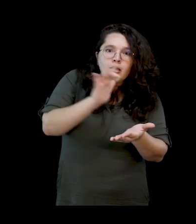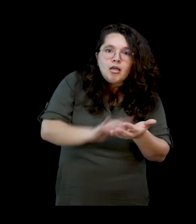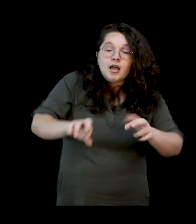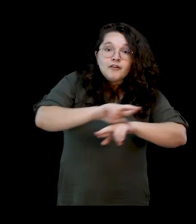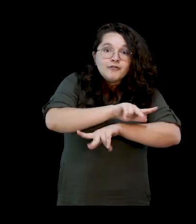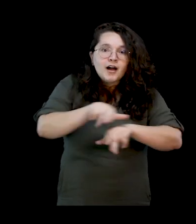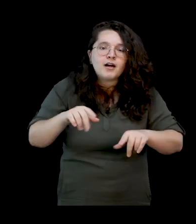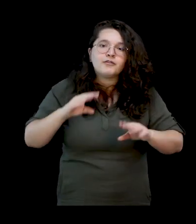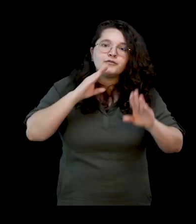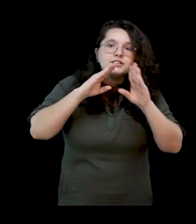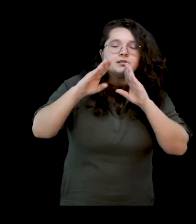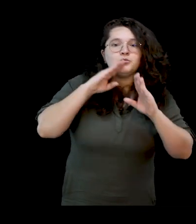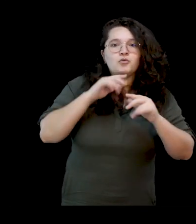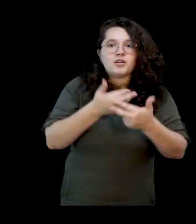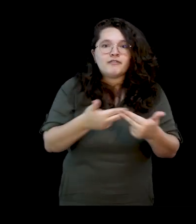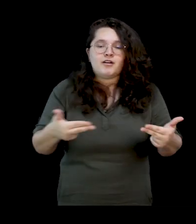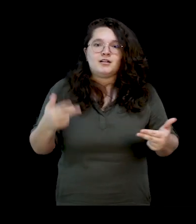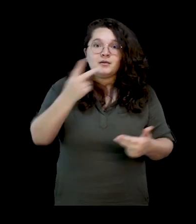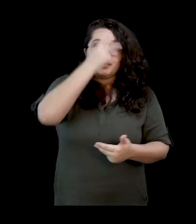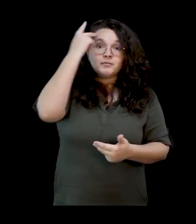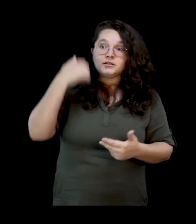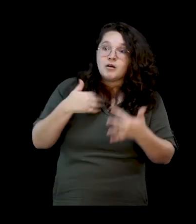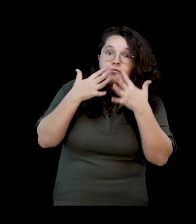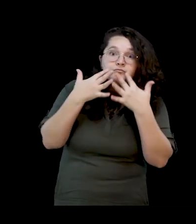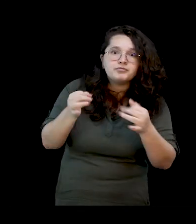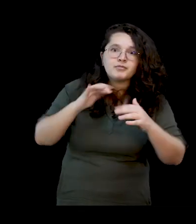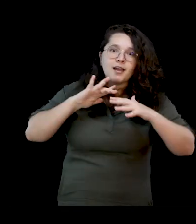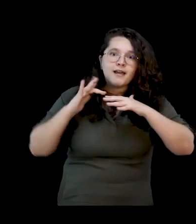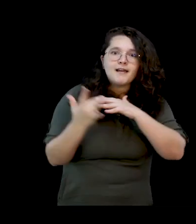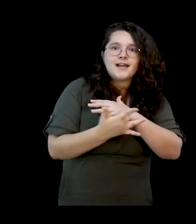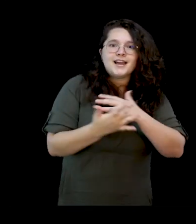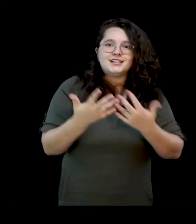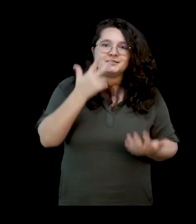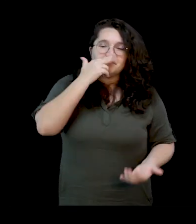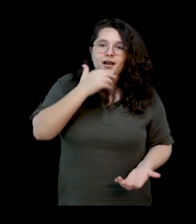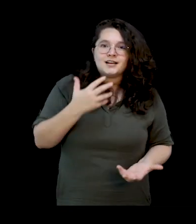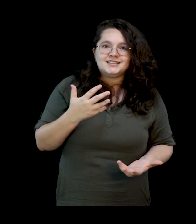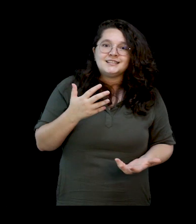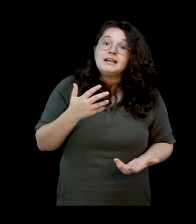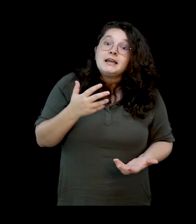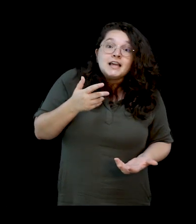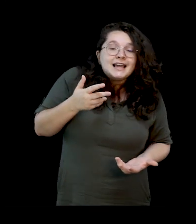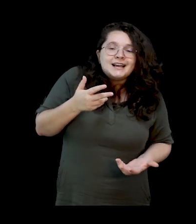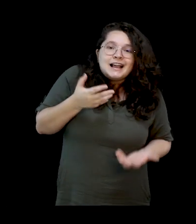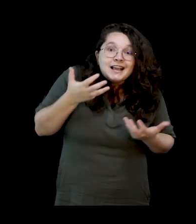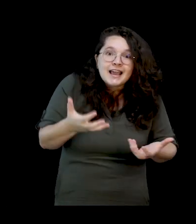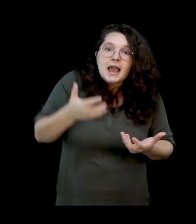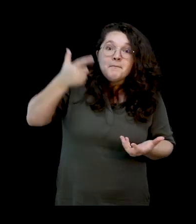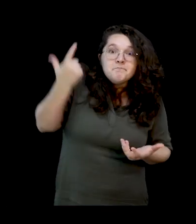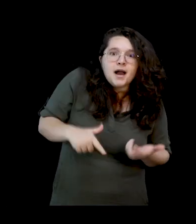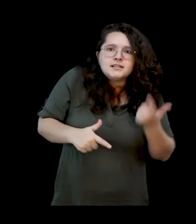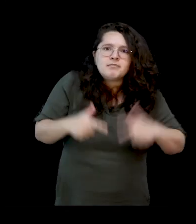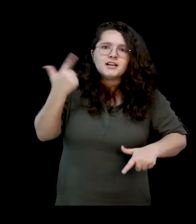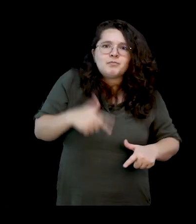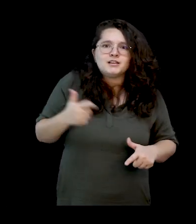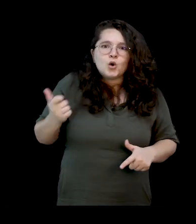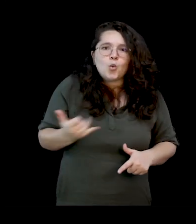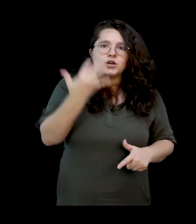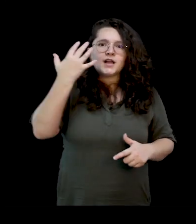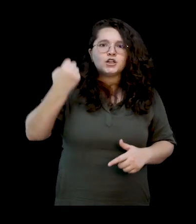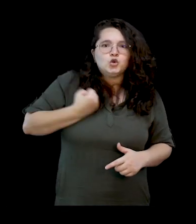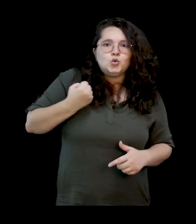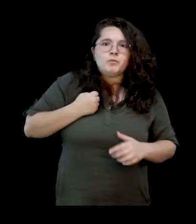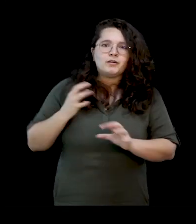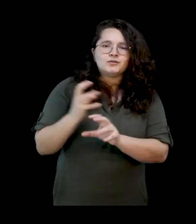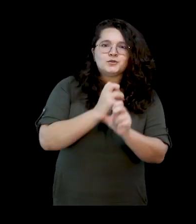que anda por aí, de tablets e de Facebooks, etc., simplesmente insistindo nesse aspecto quantitativo e numérico,